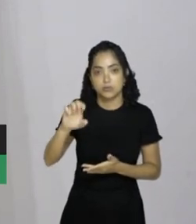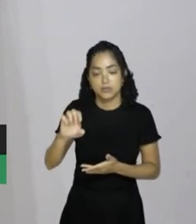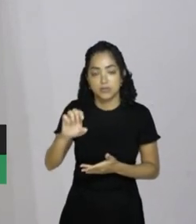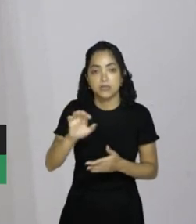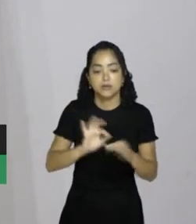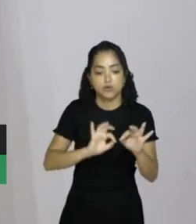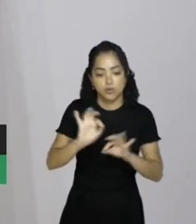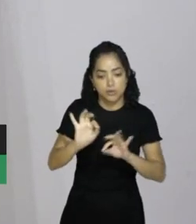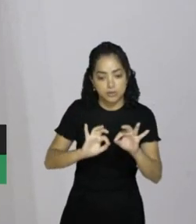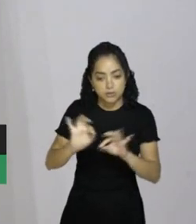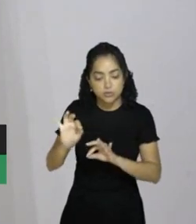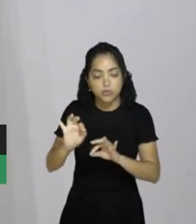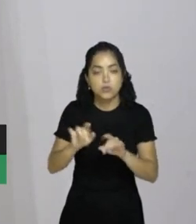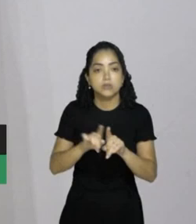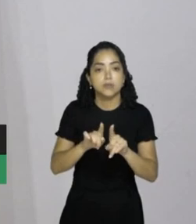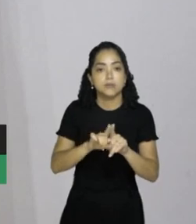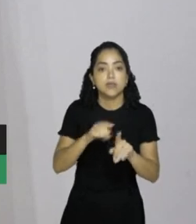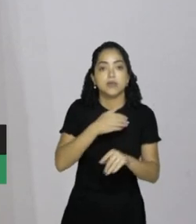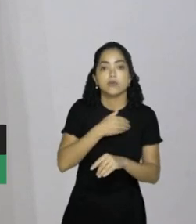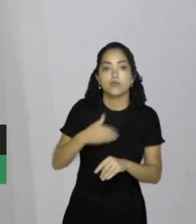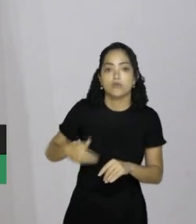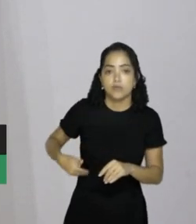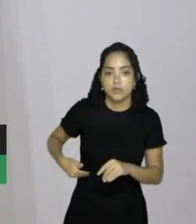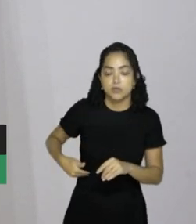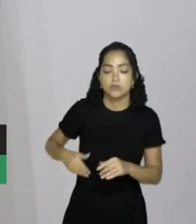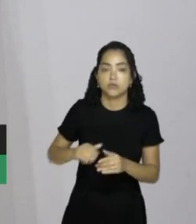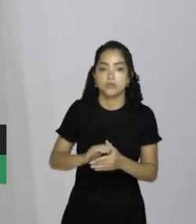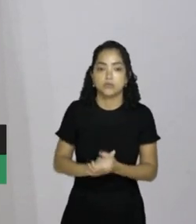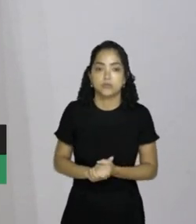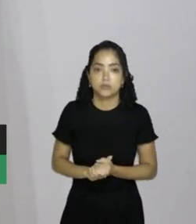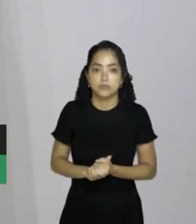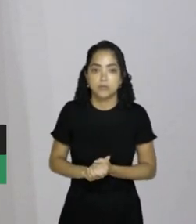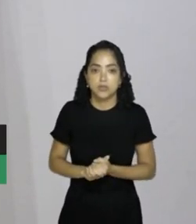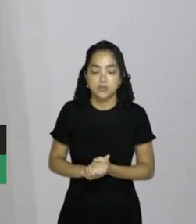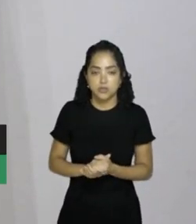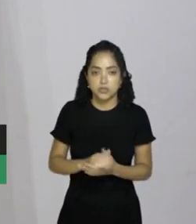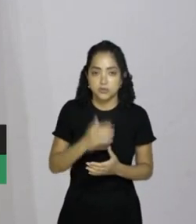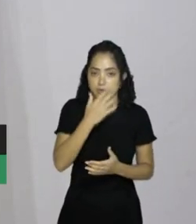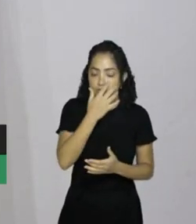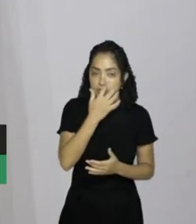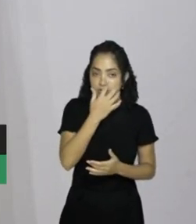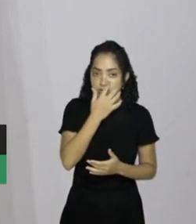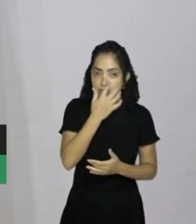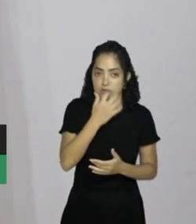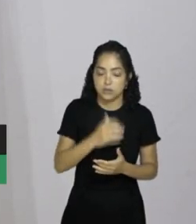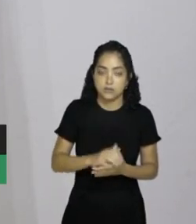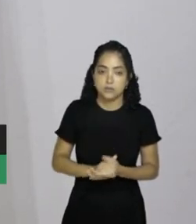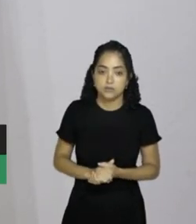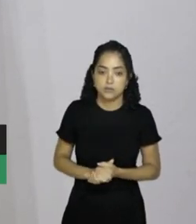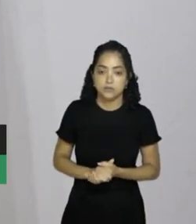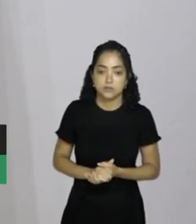parabenizo também é o governo Jorginho Mello pela participação